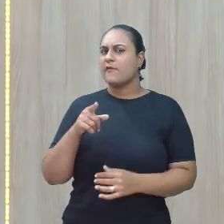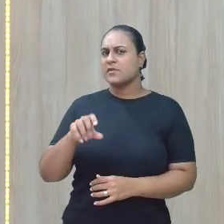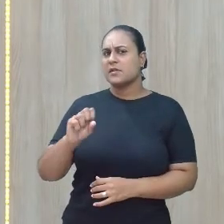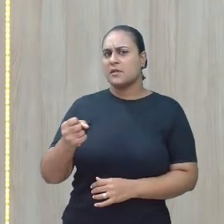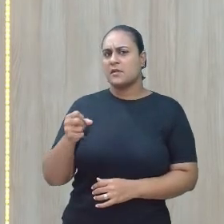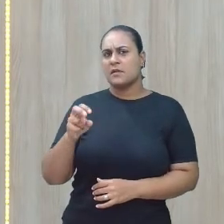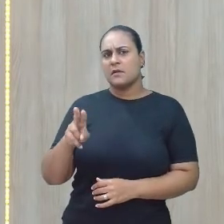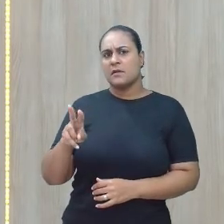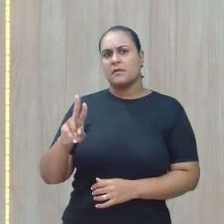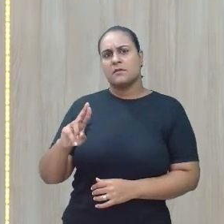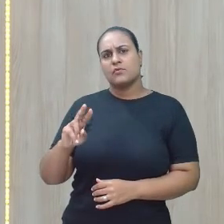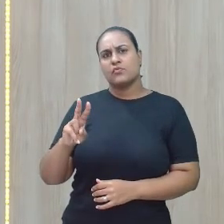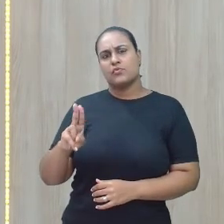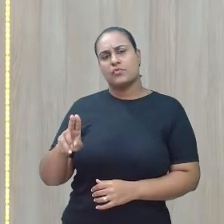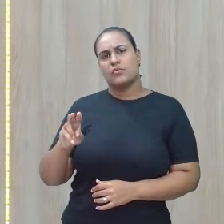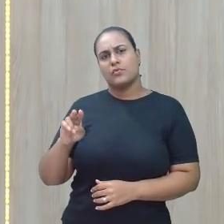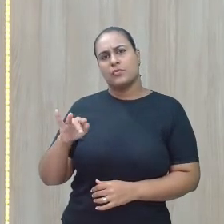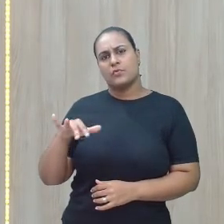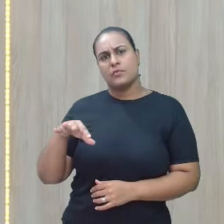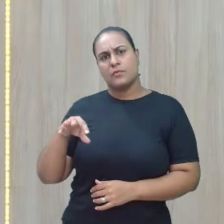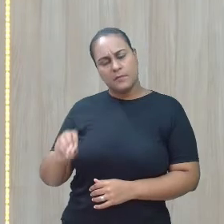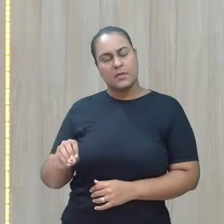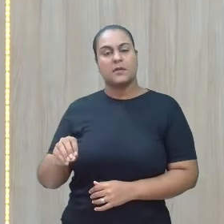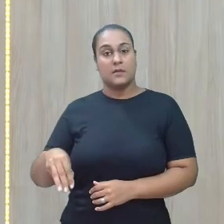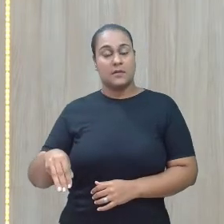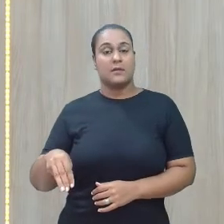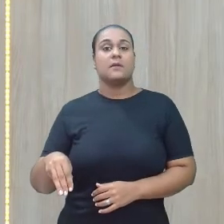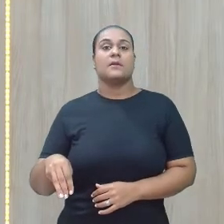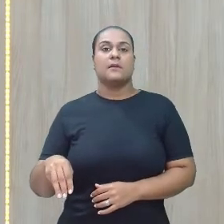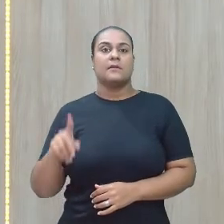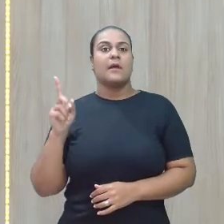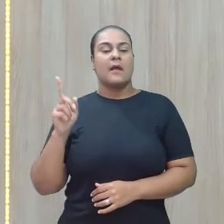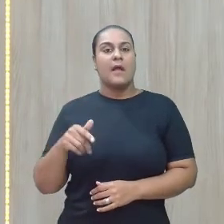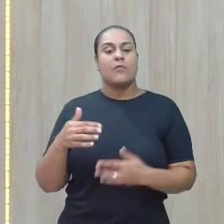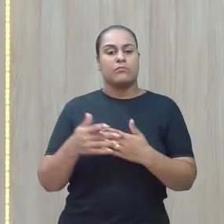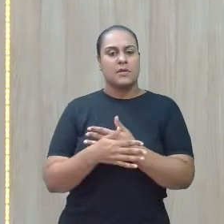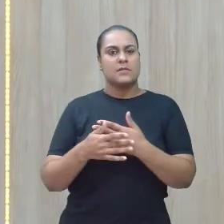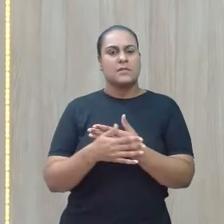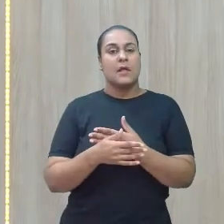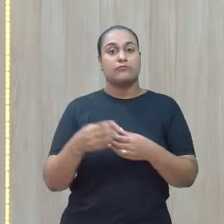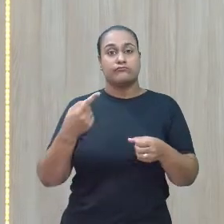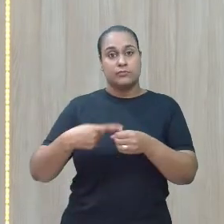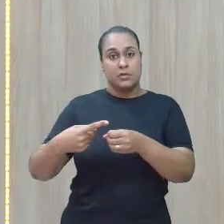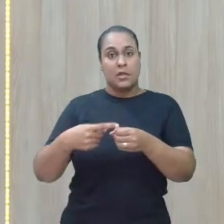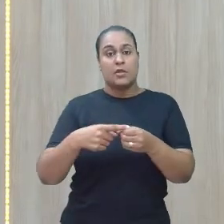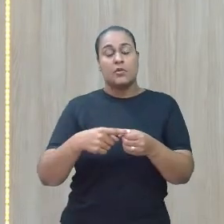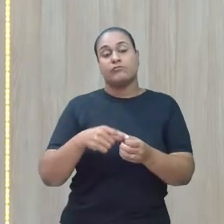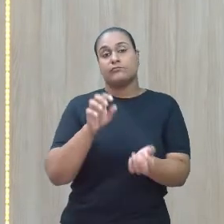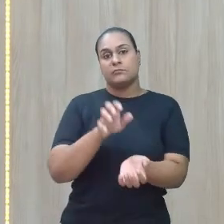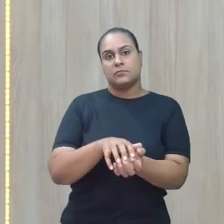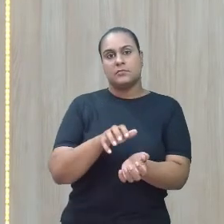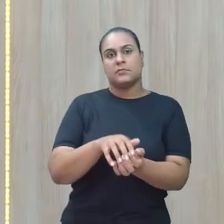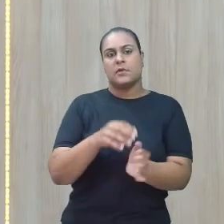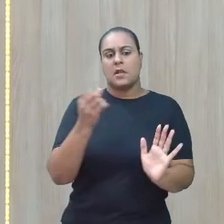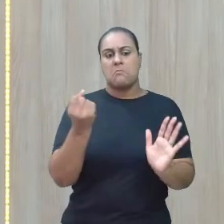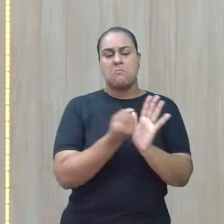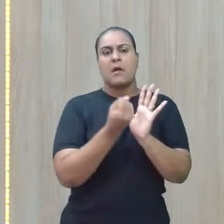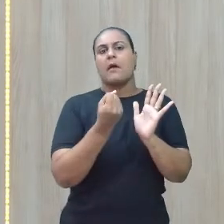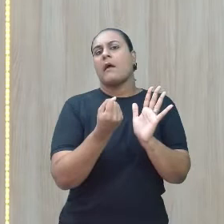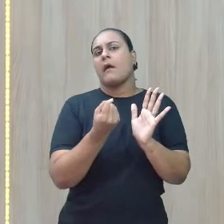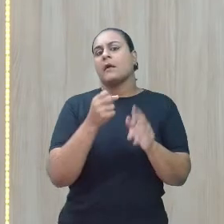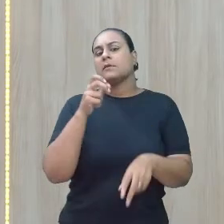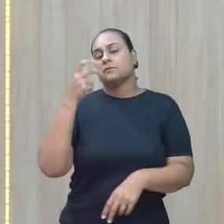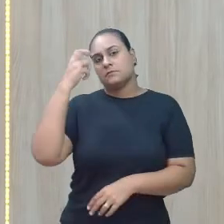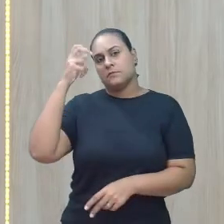né? E é uma cidade do Agreste, de Pernambuco, e aí o Agreste, o sertão, é muito marcado, né, por essa cultura popular. Então, quais